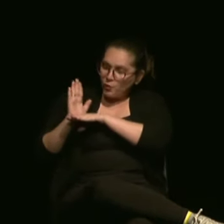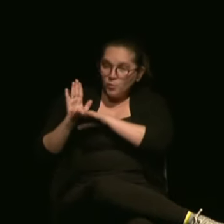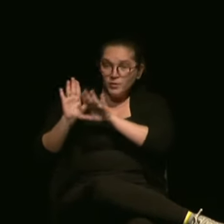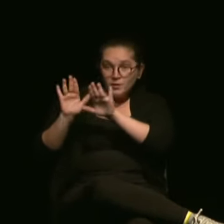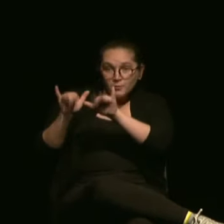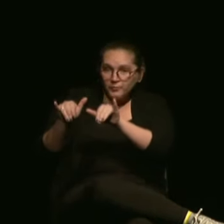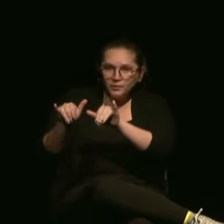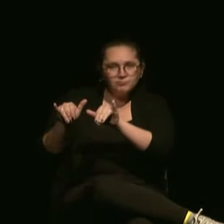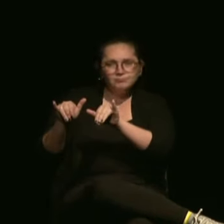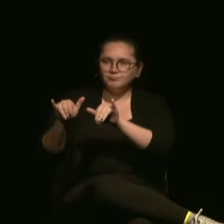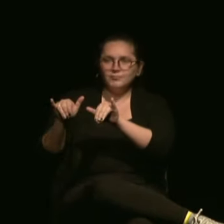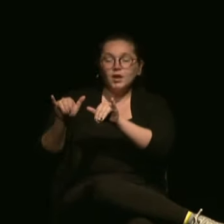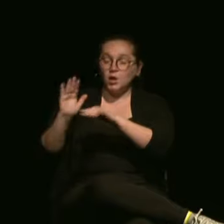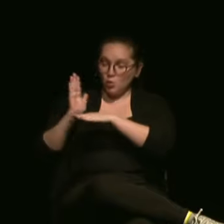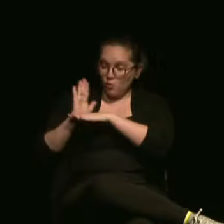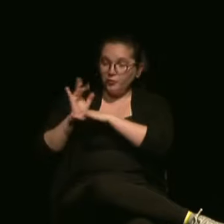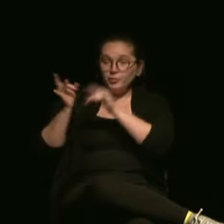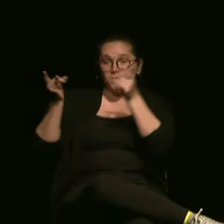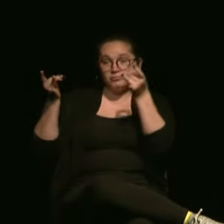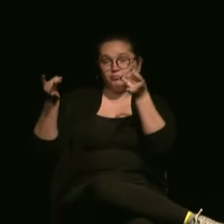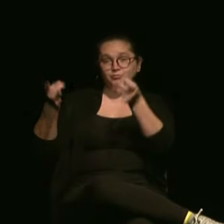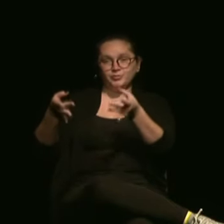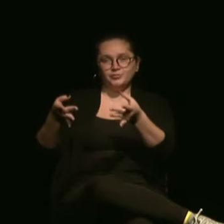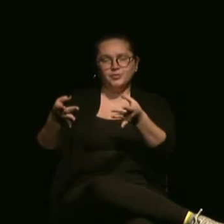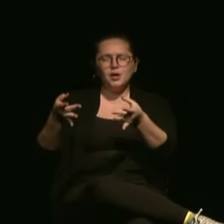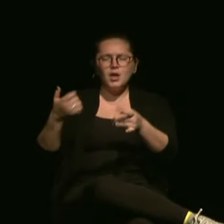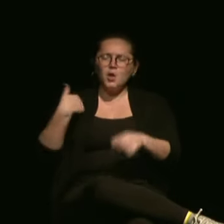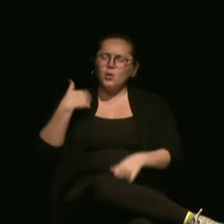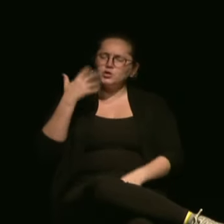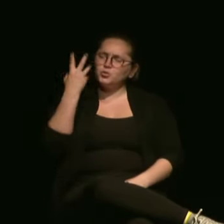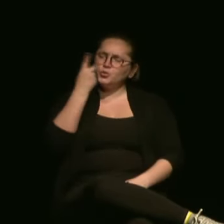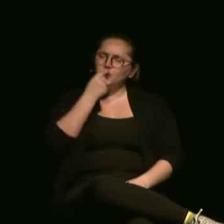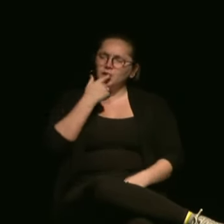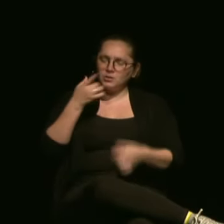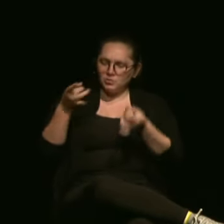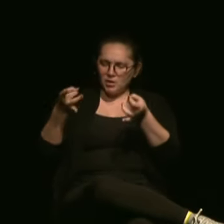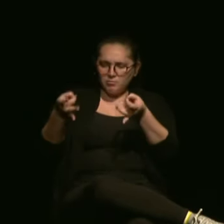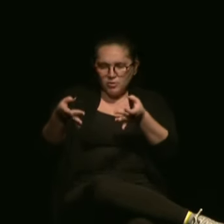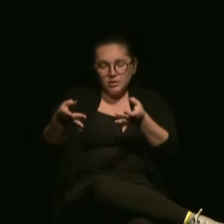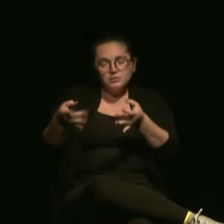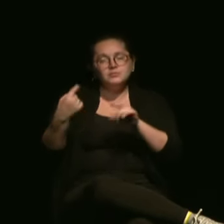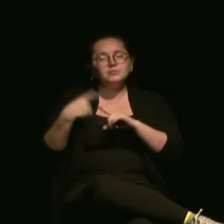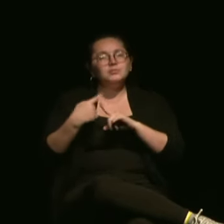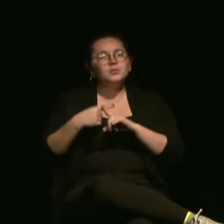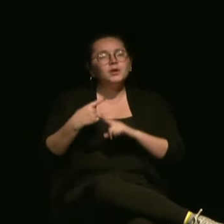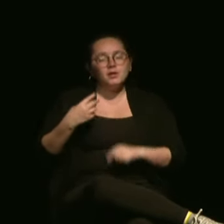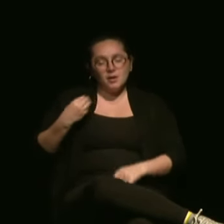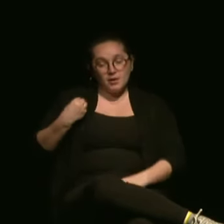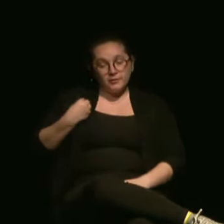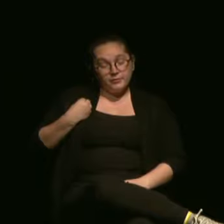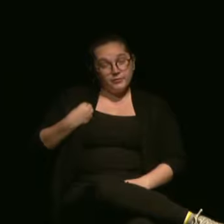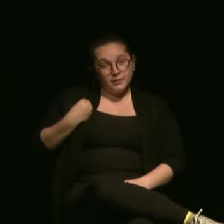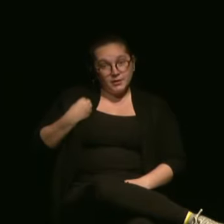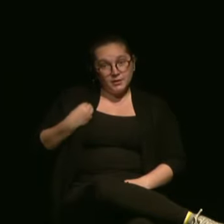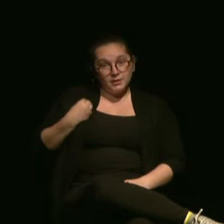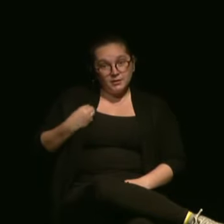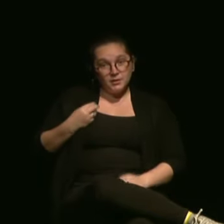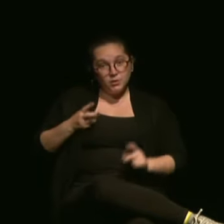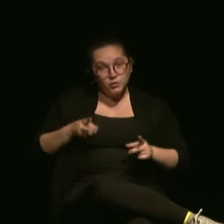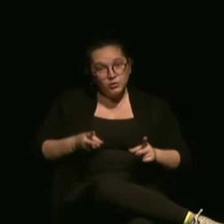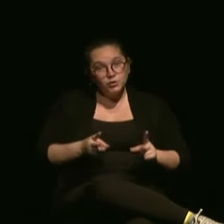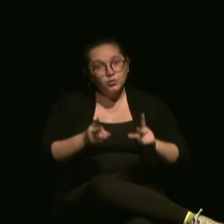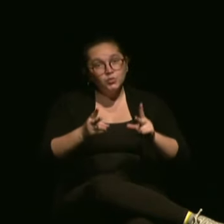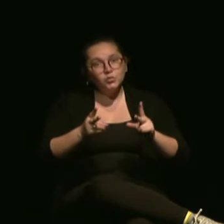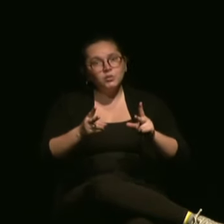abandonado. Que é uma linda expressão, né? A vida continua, a luz se acende,